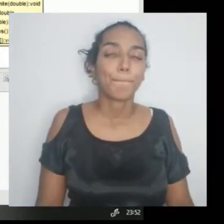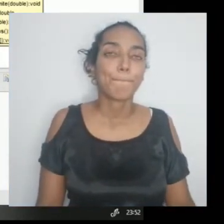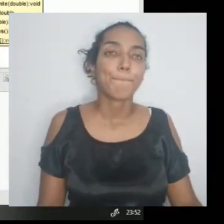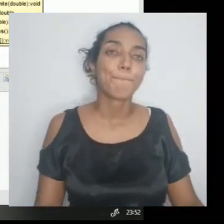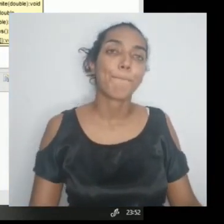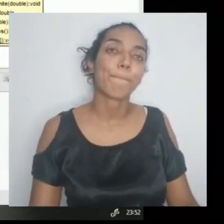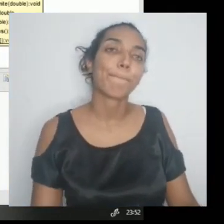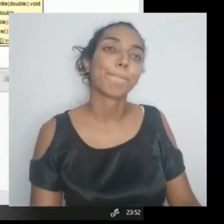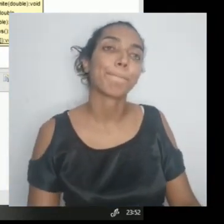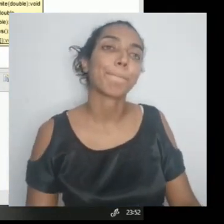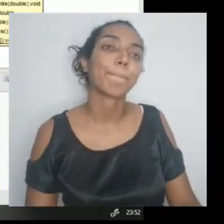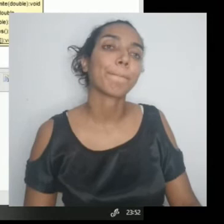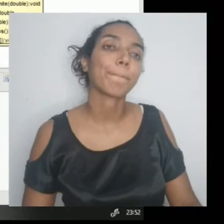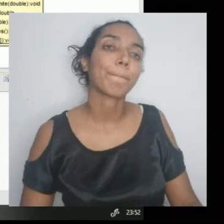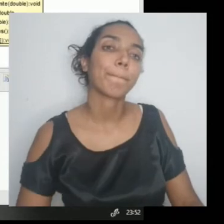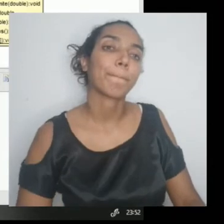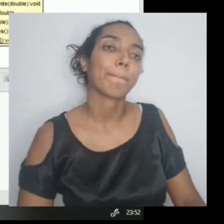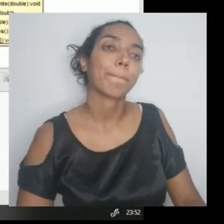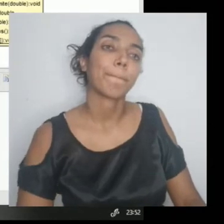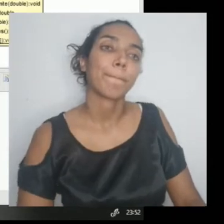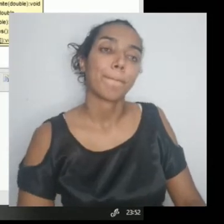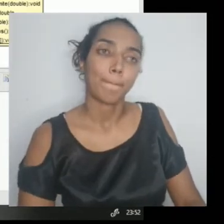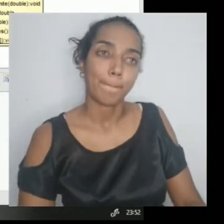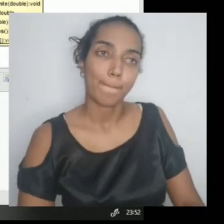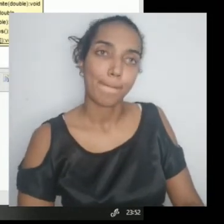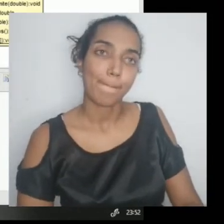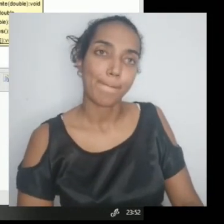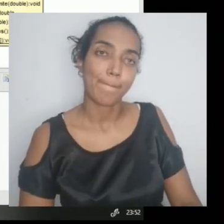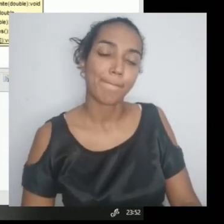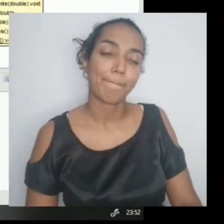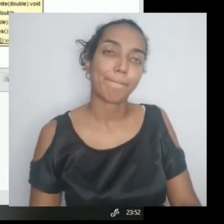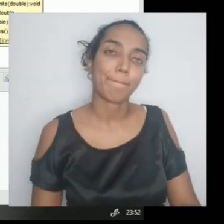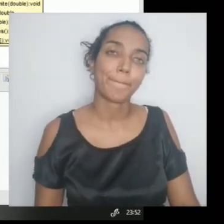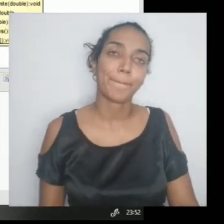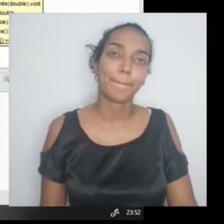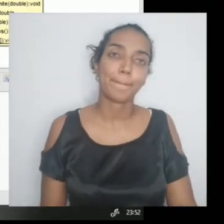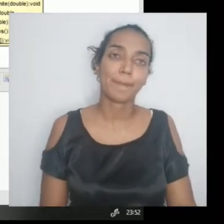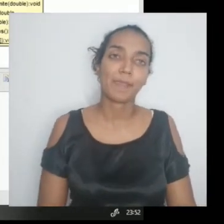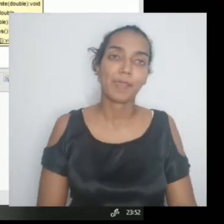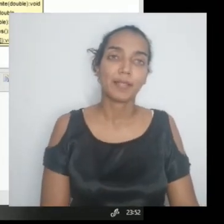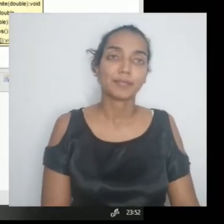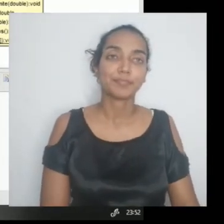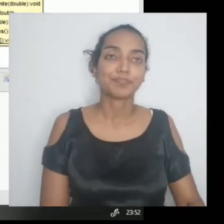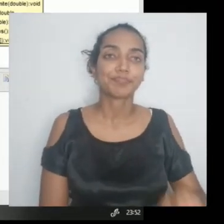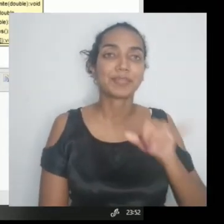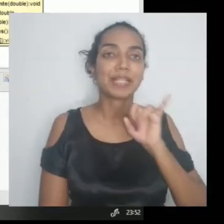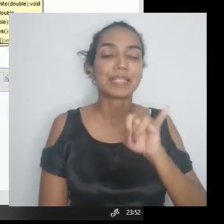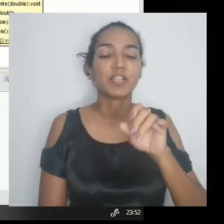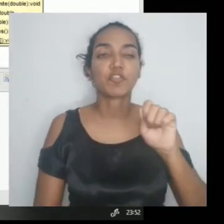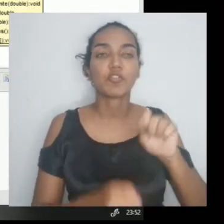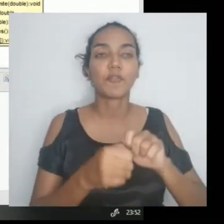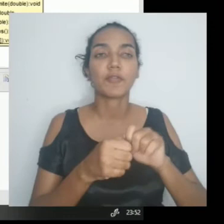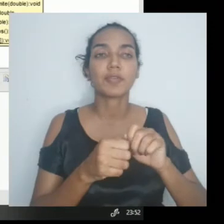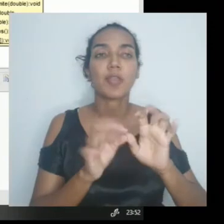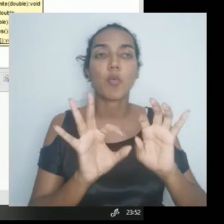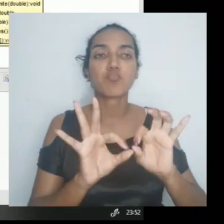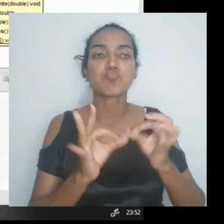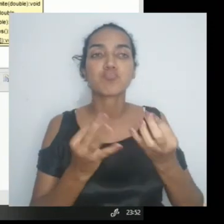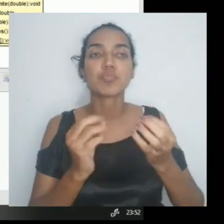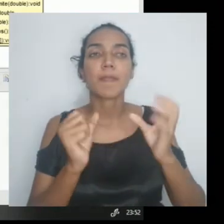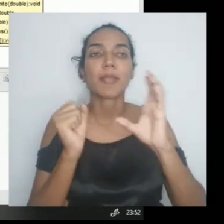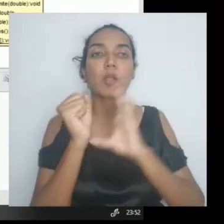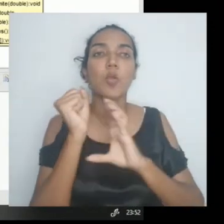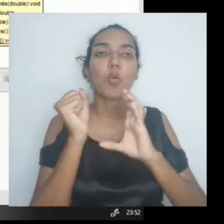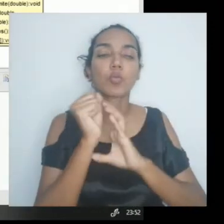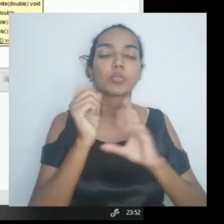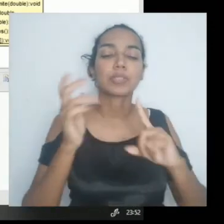fizer um pequeno código aqui de execução, veja, conta recebe new conta especial.